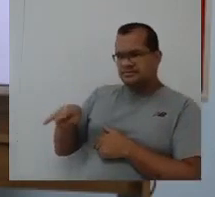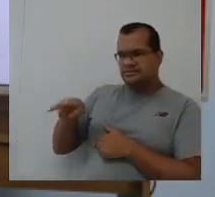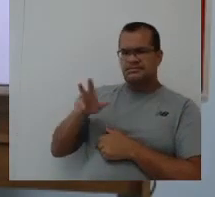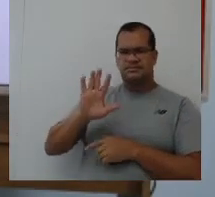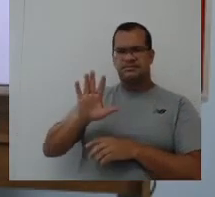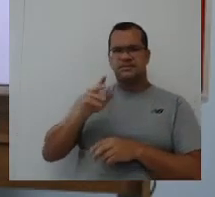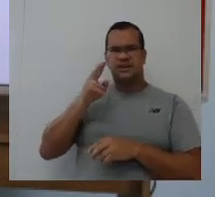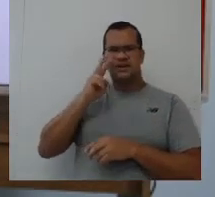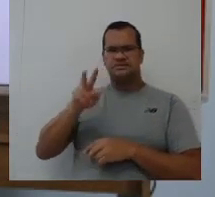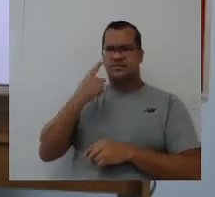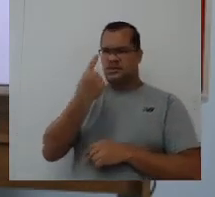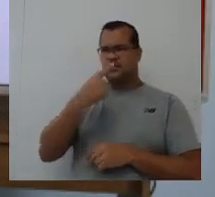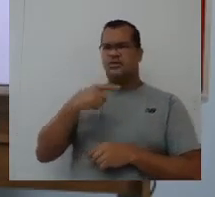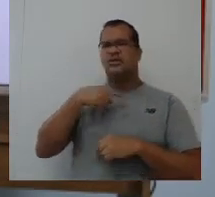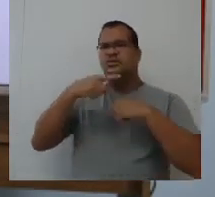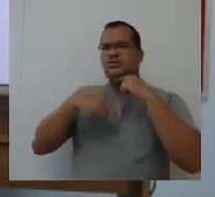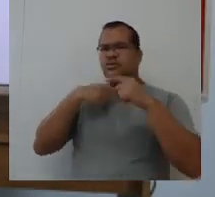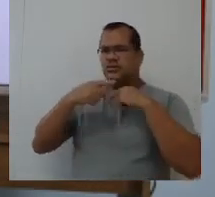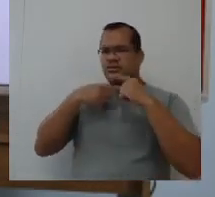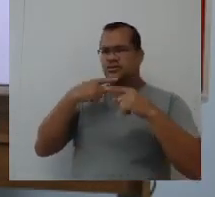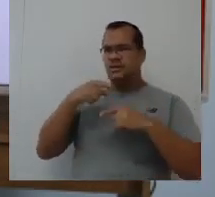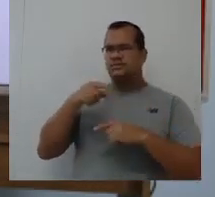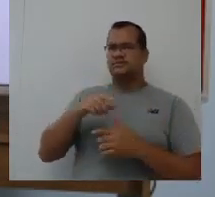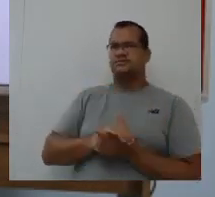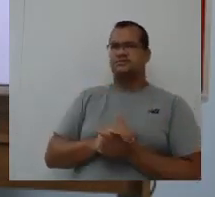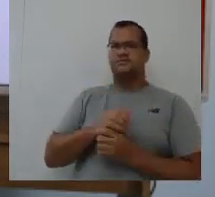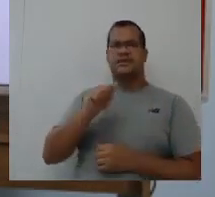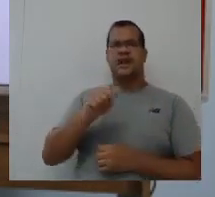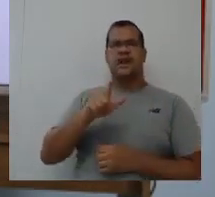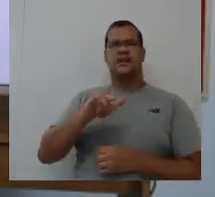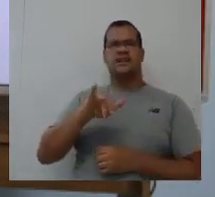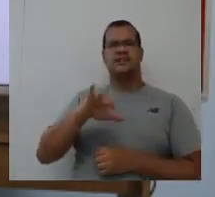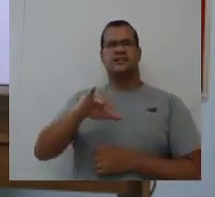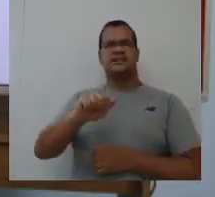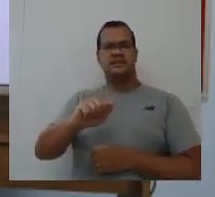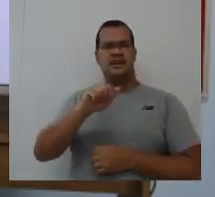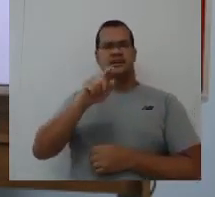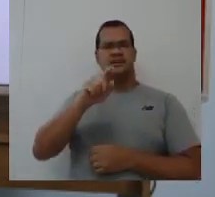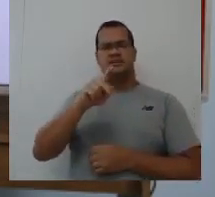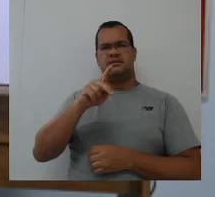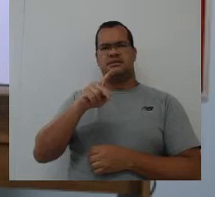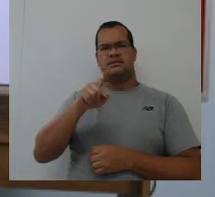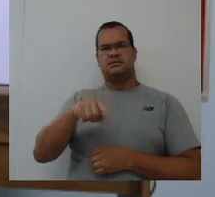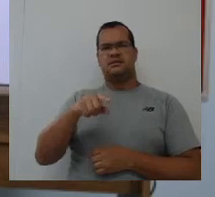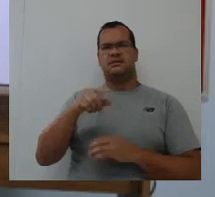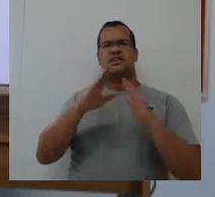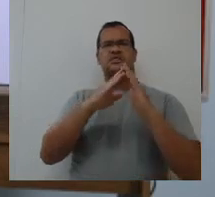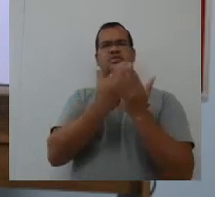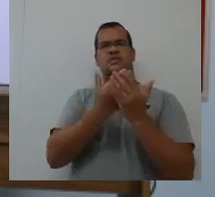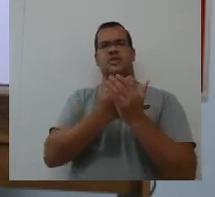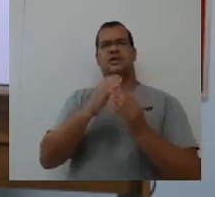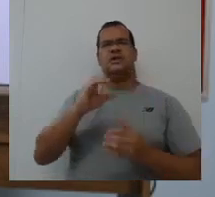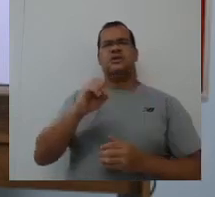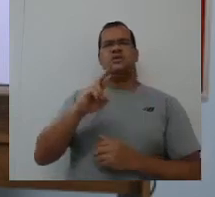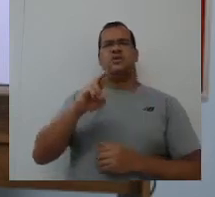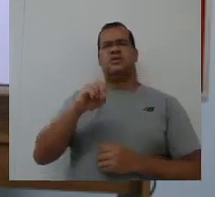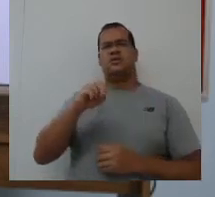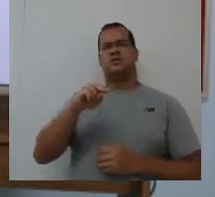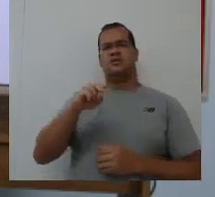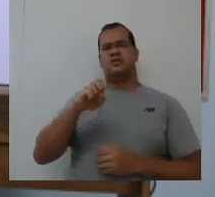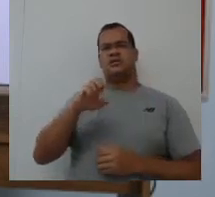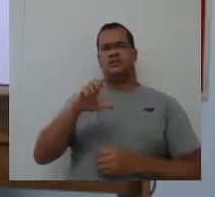Na verdade, chegou uma, né? Alícia, da Escola Coronel Otom. Obrigado, Alícia, por ter feito essa pergunta,